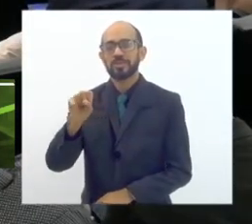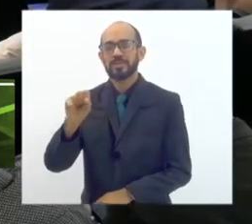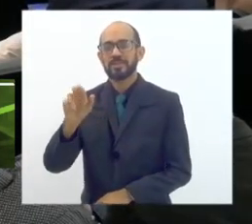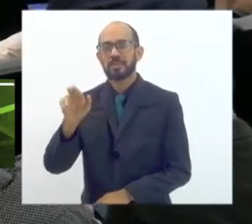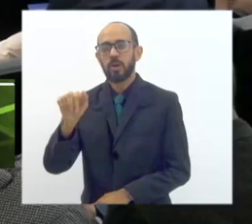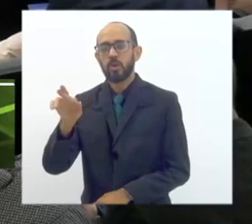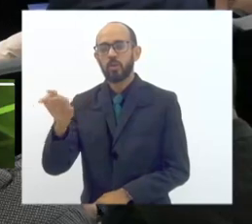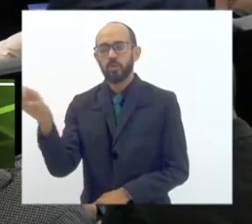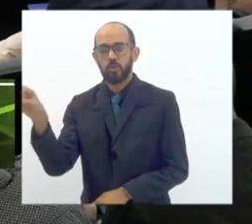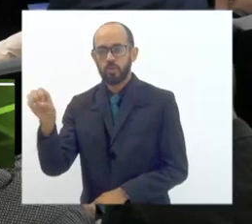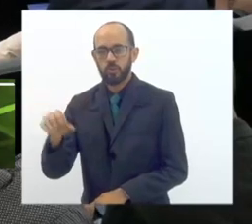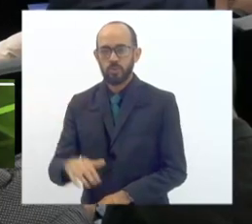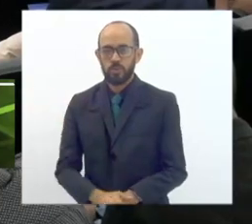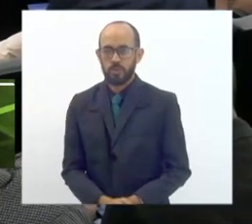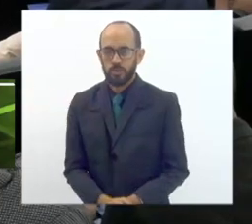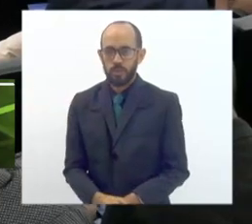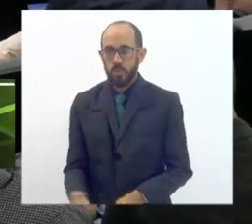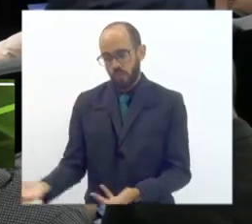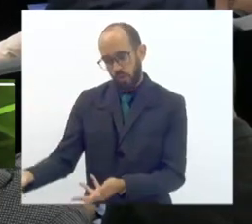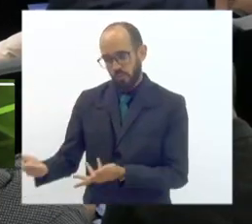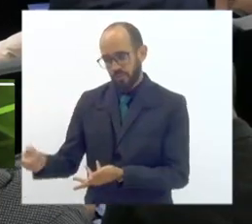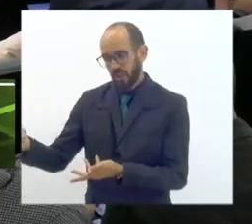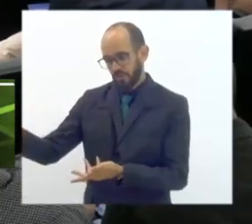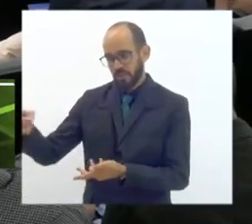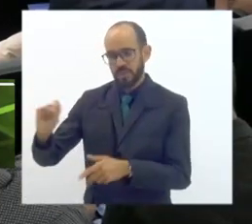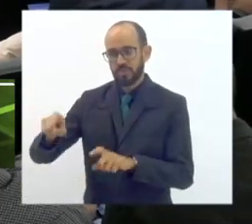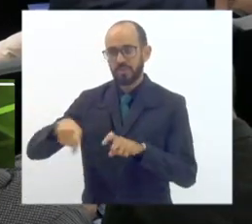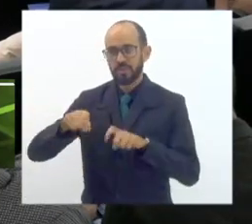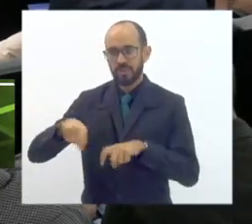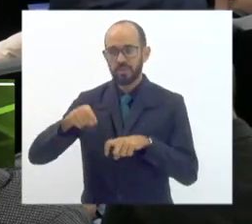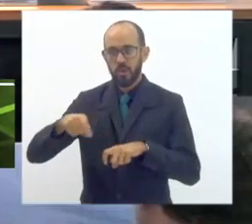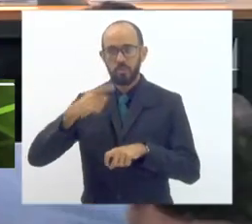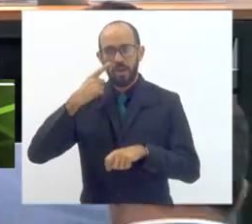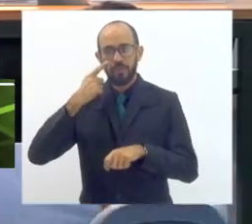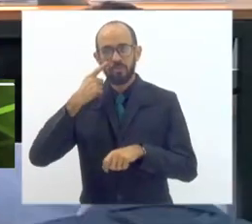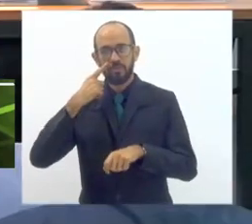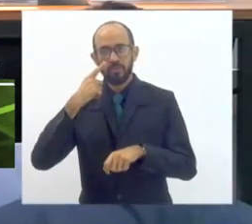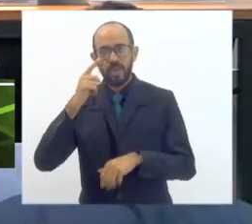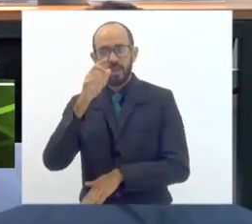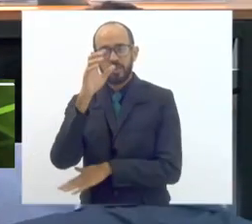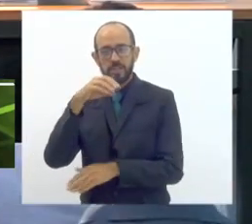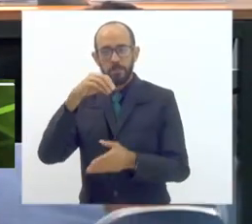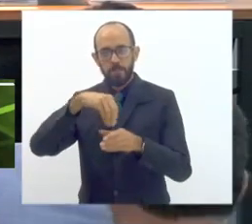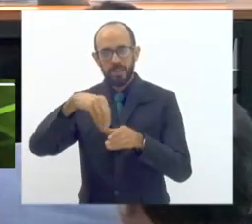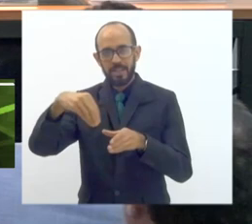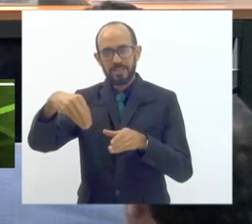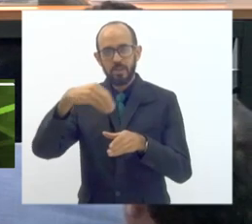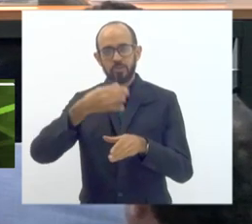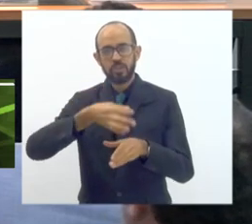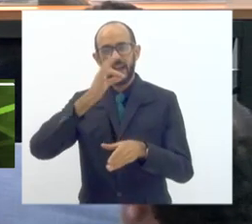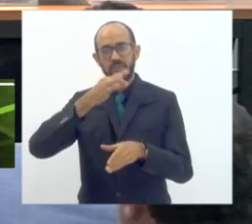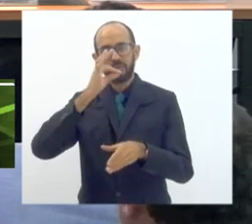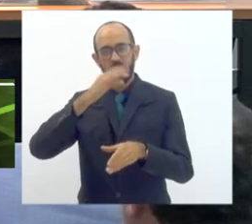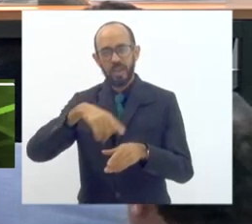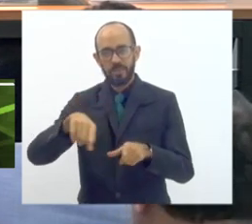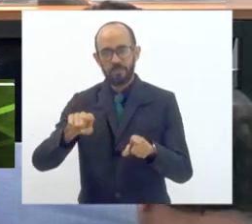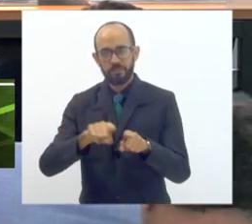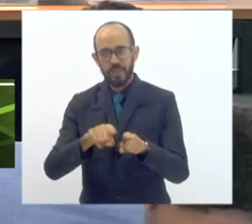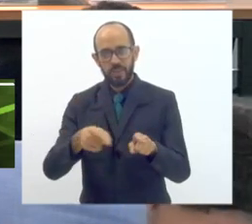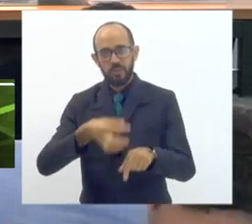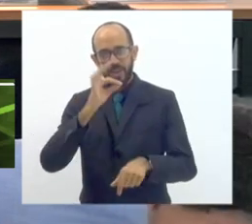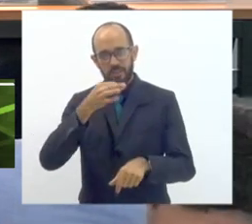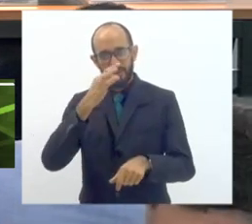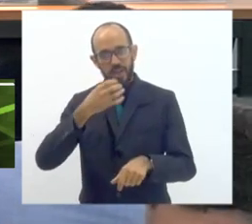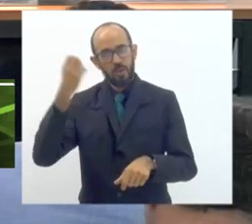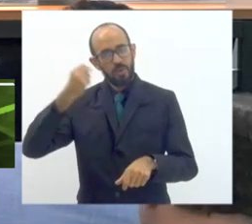vou convidar você também para o interior para ver os nossos cafezais, as nossas tradições lá, o café com leite e todas